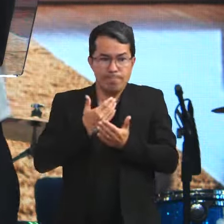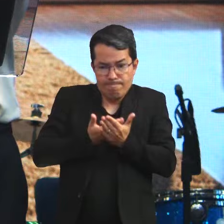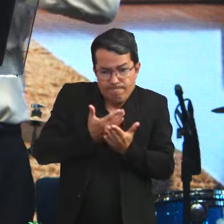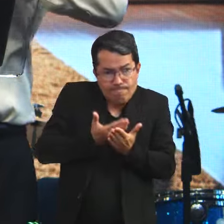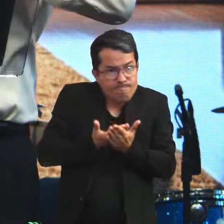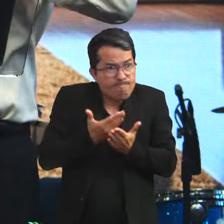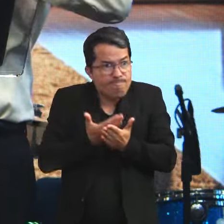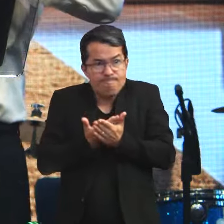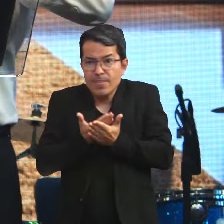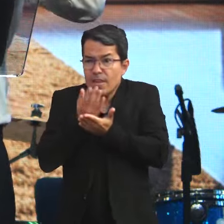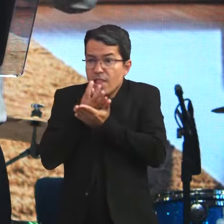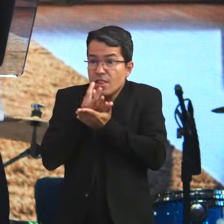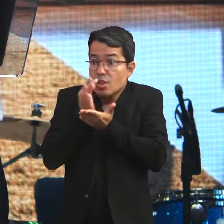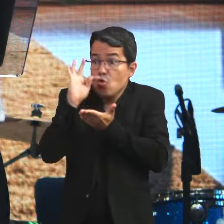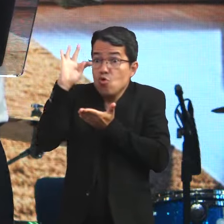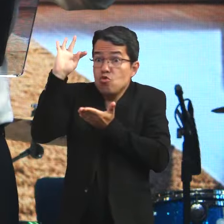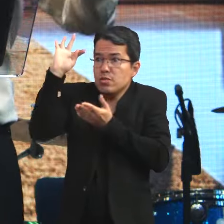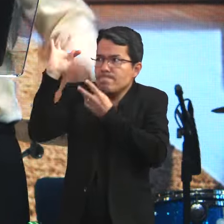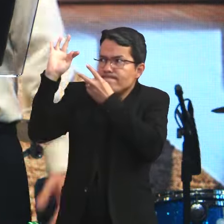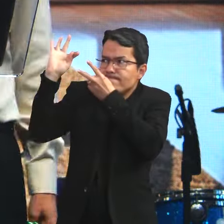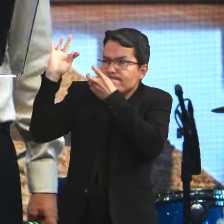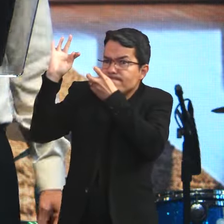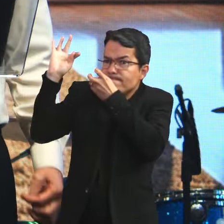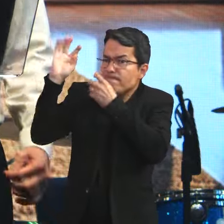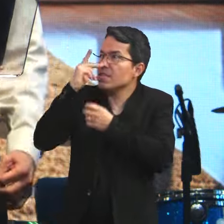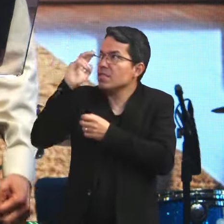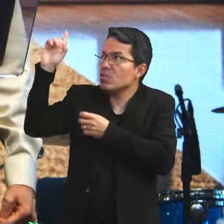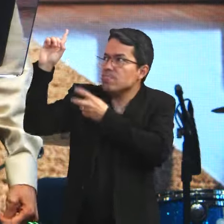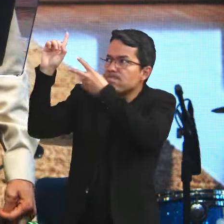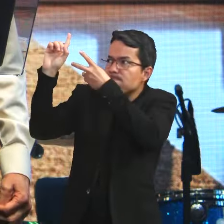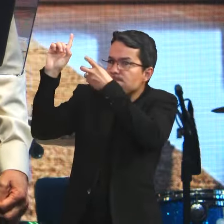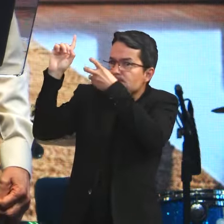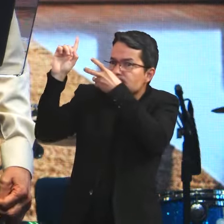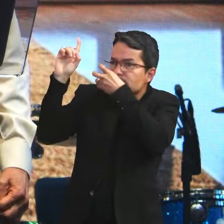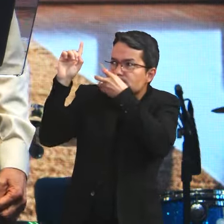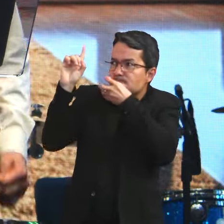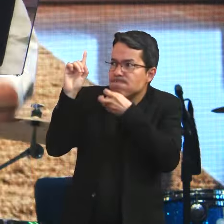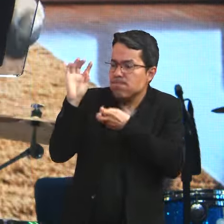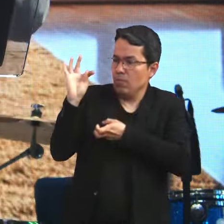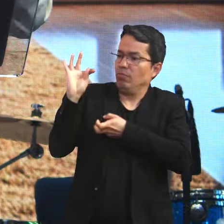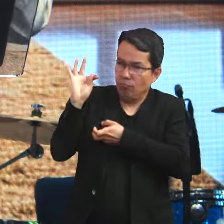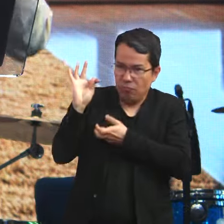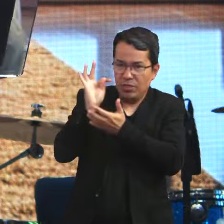Paulo su Tee mane mais